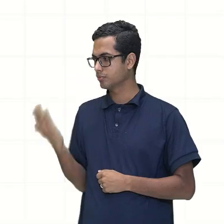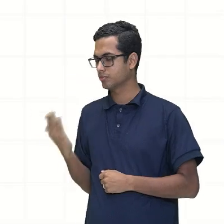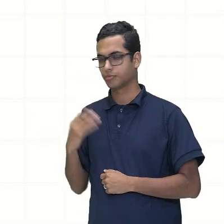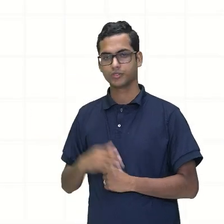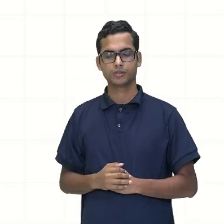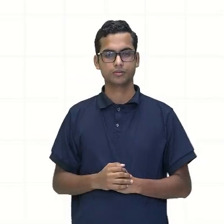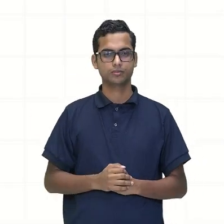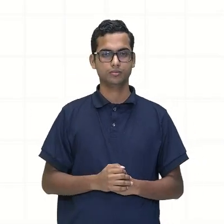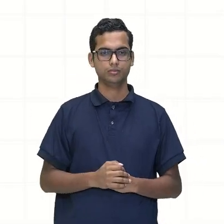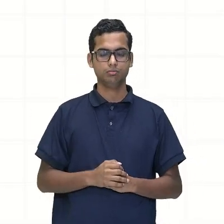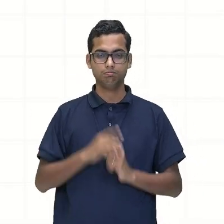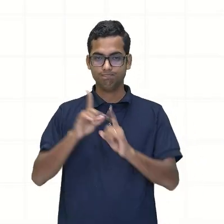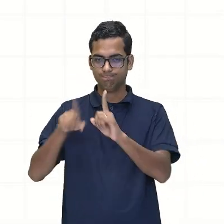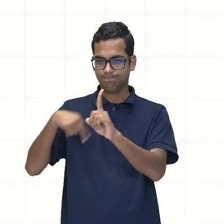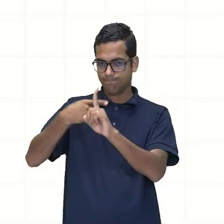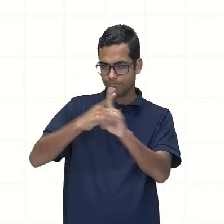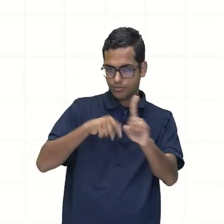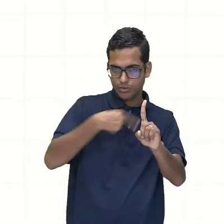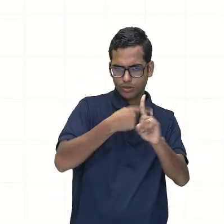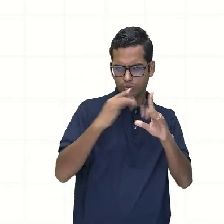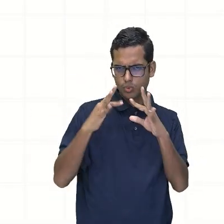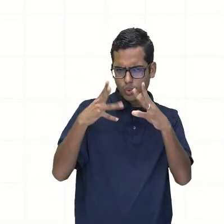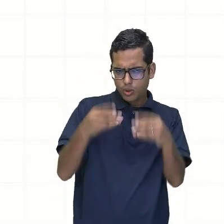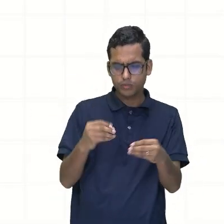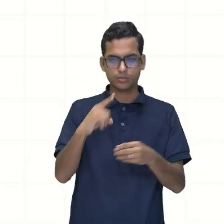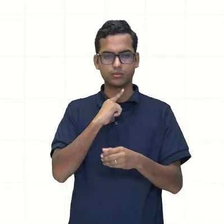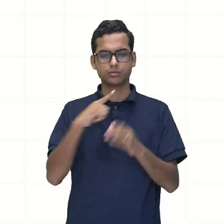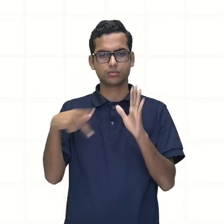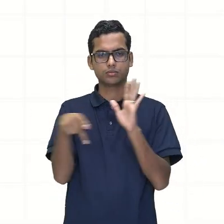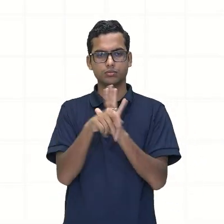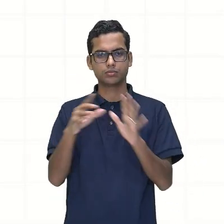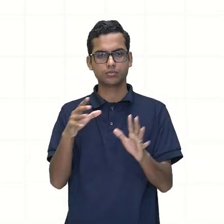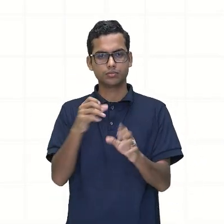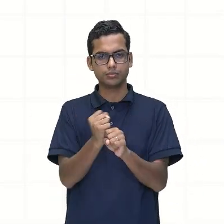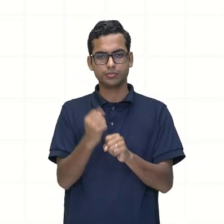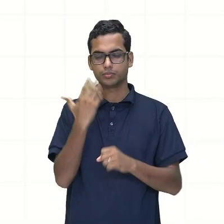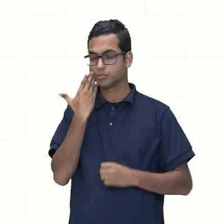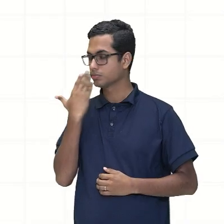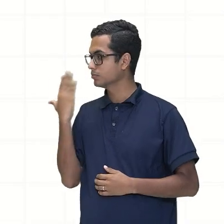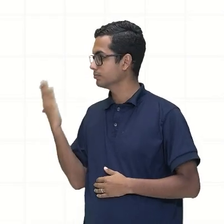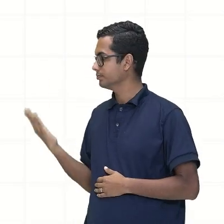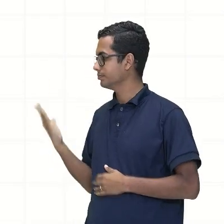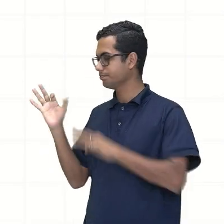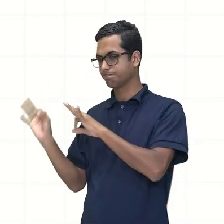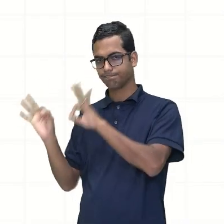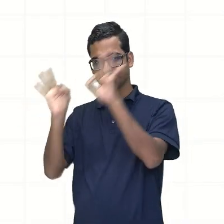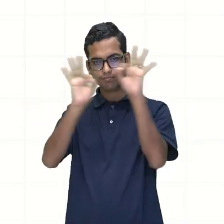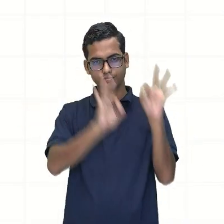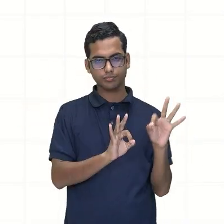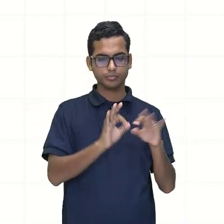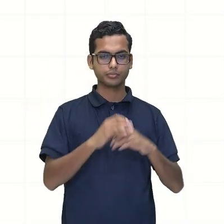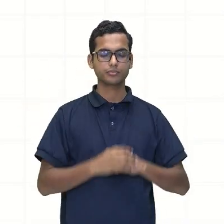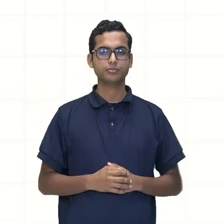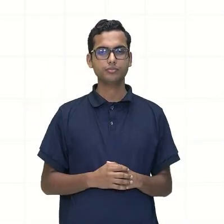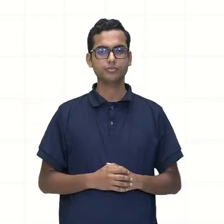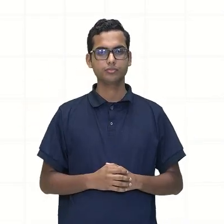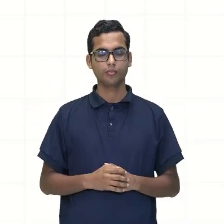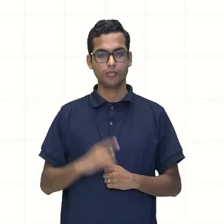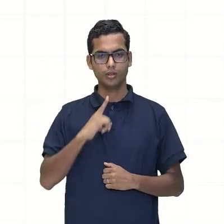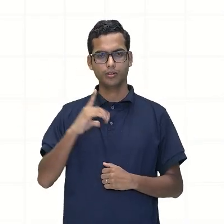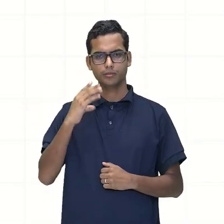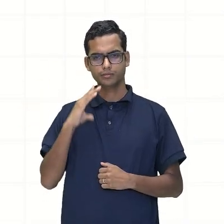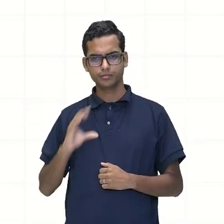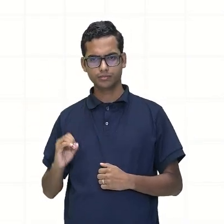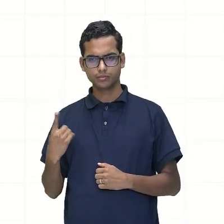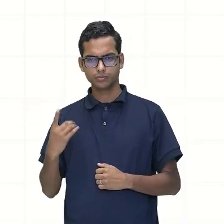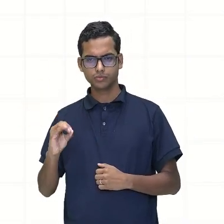somando todas essas medidas, 7 mais 3 mais 0, 10, fica o 0, vai 1. 8 mais 1 mais